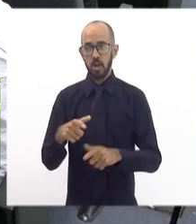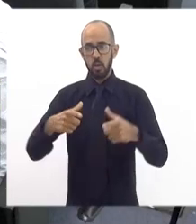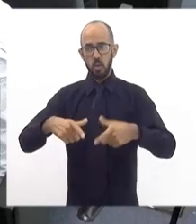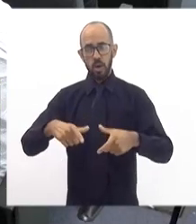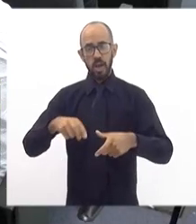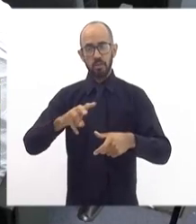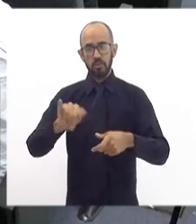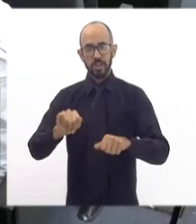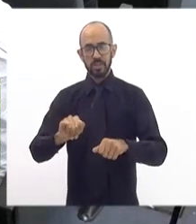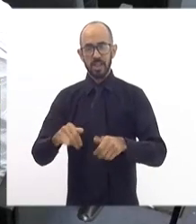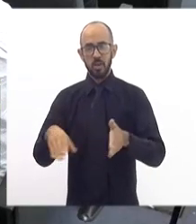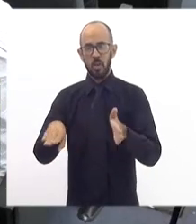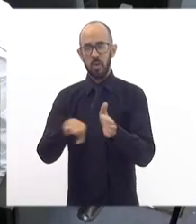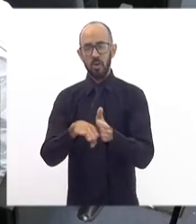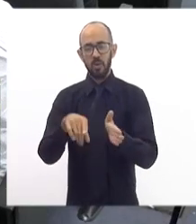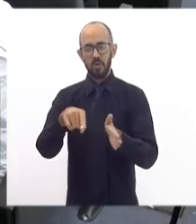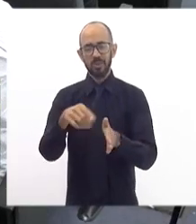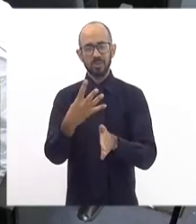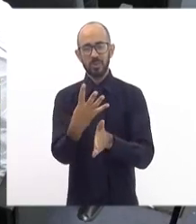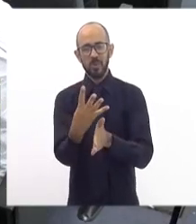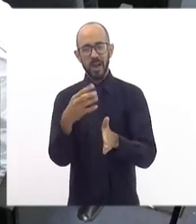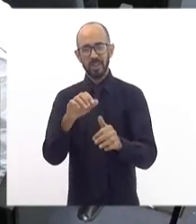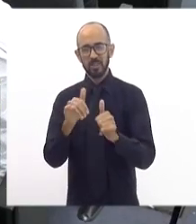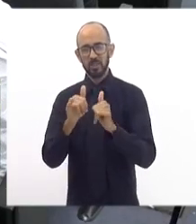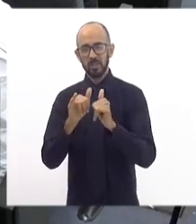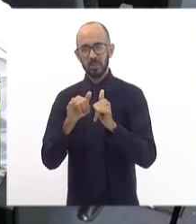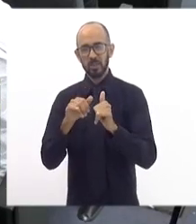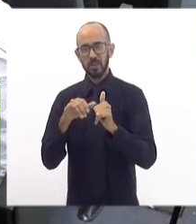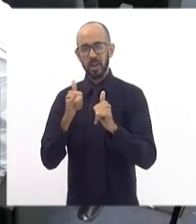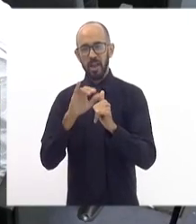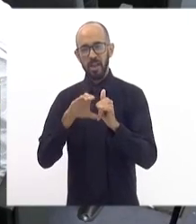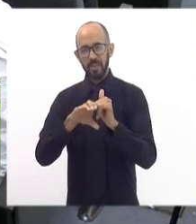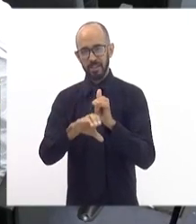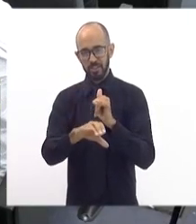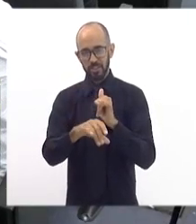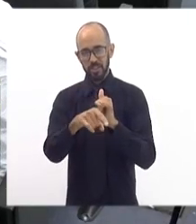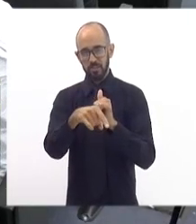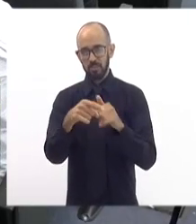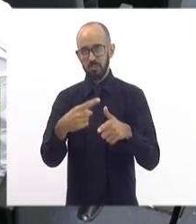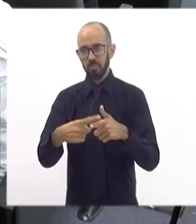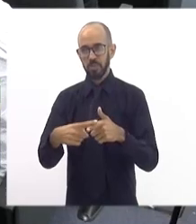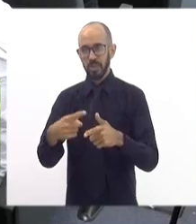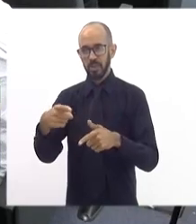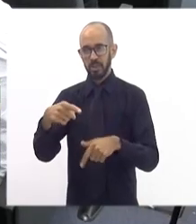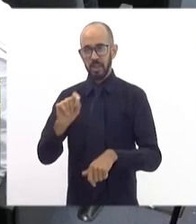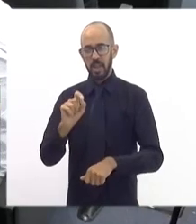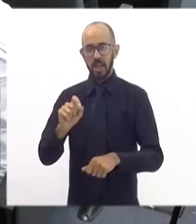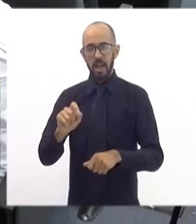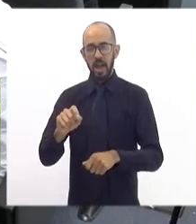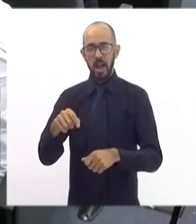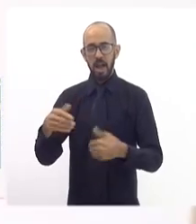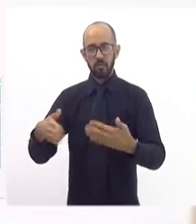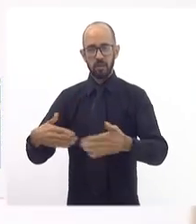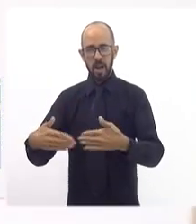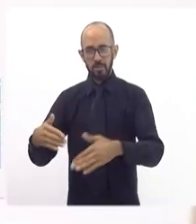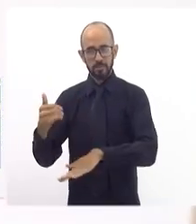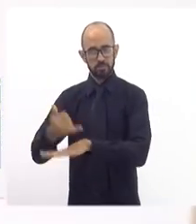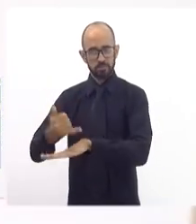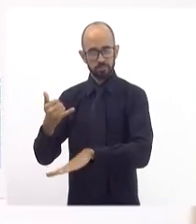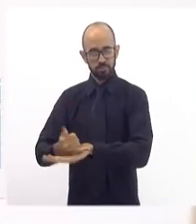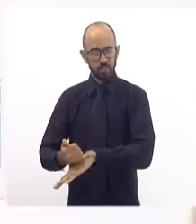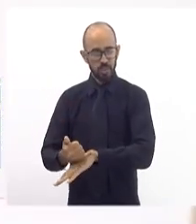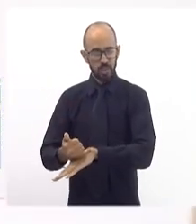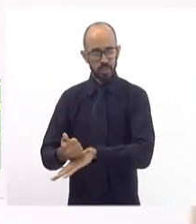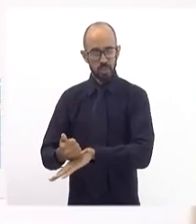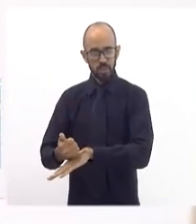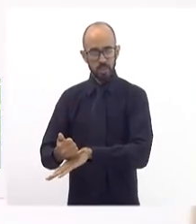é a única área de pesca é de que restou porque a tua Siderúrgica do Atlântico ali quer ter Cassia E aí foi o comendo toda